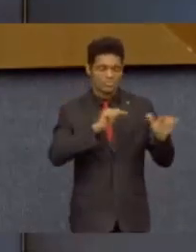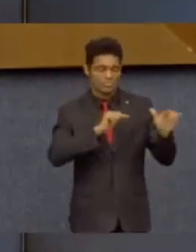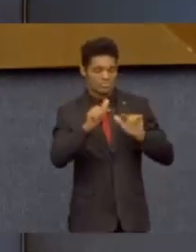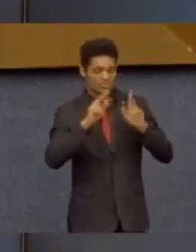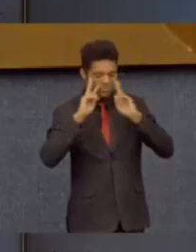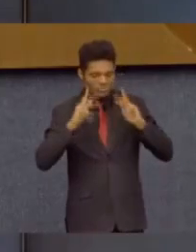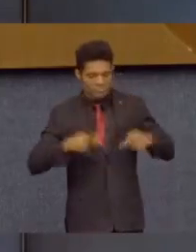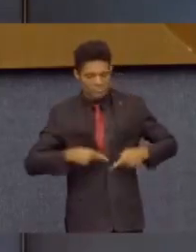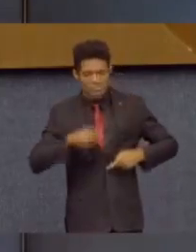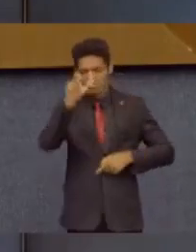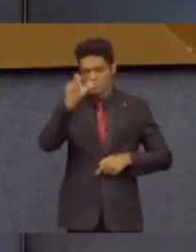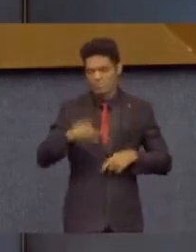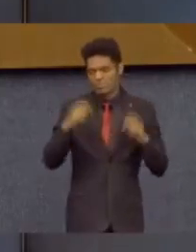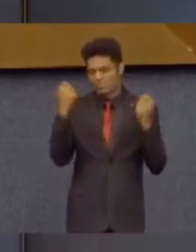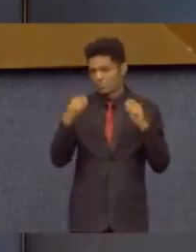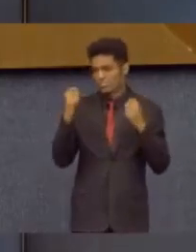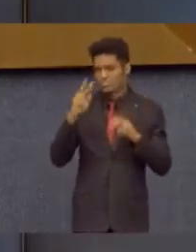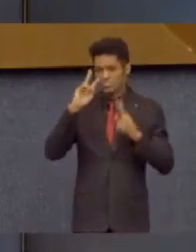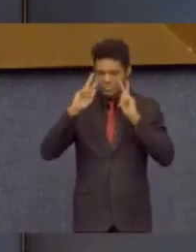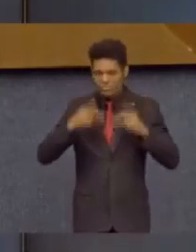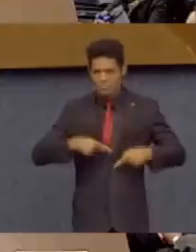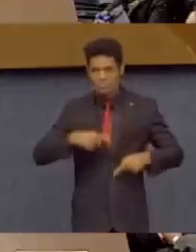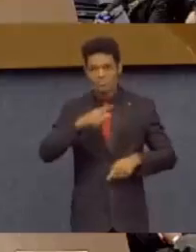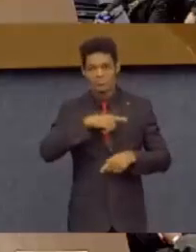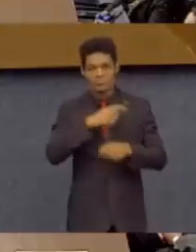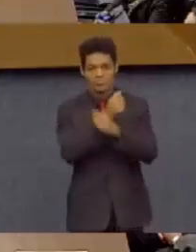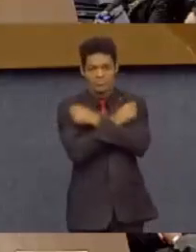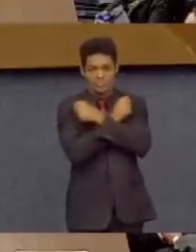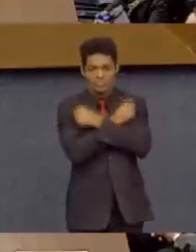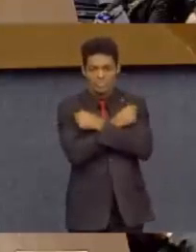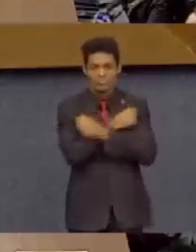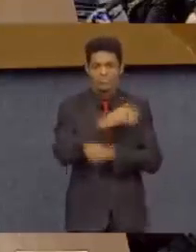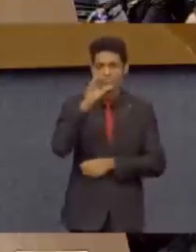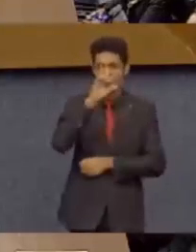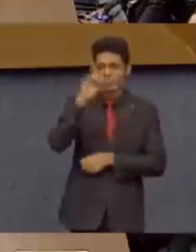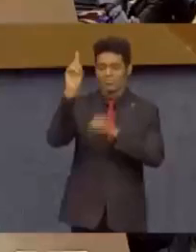ser reconhecido. Um abraço e fiquem com Deus.